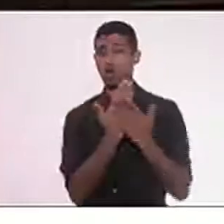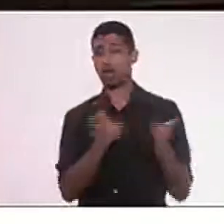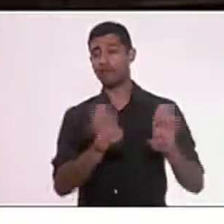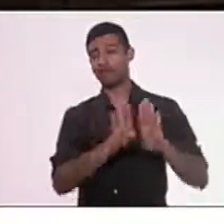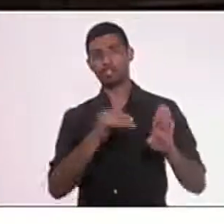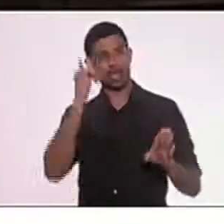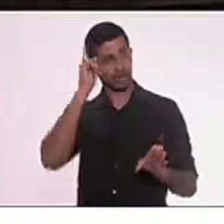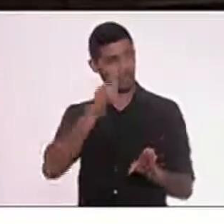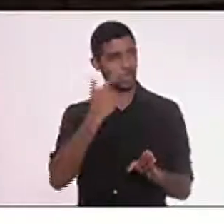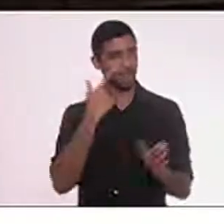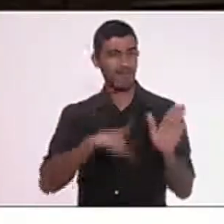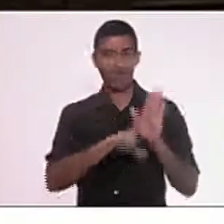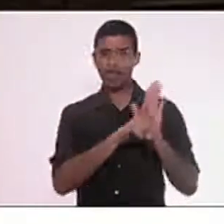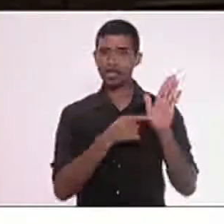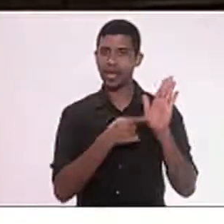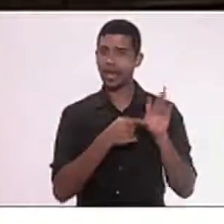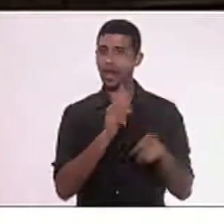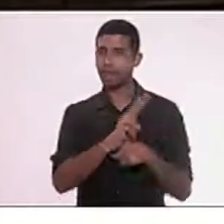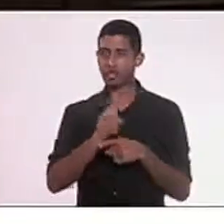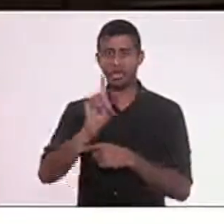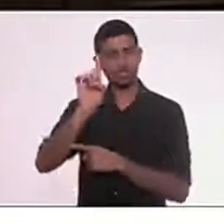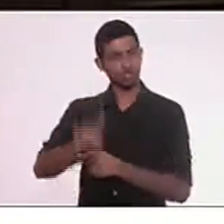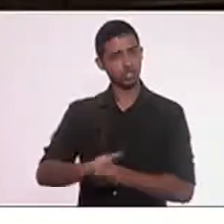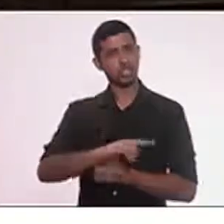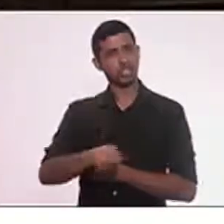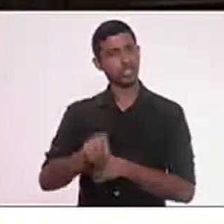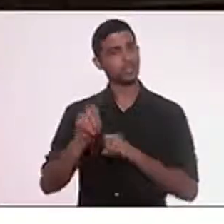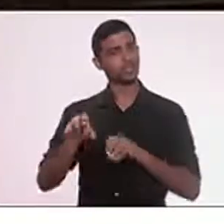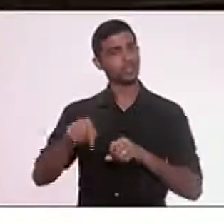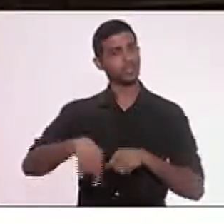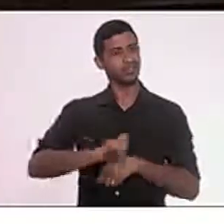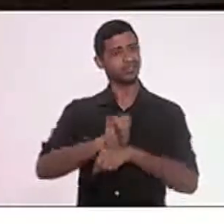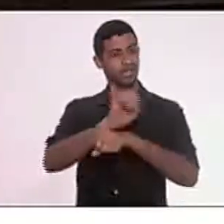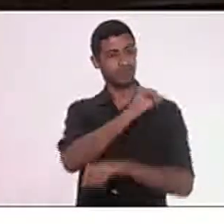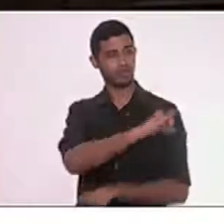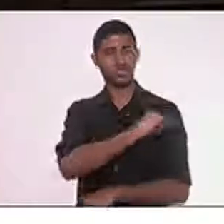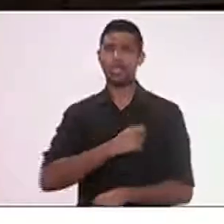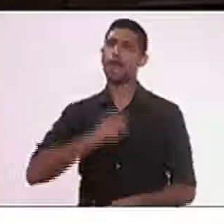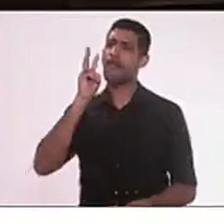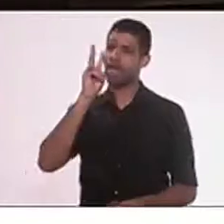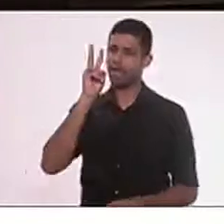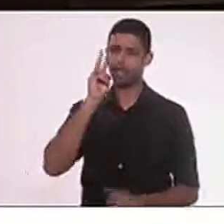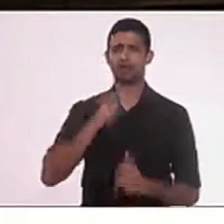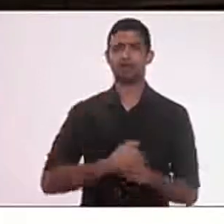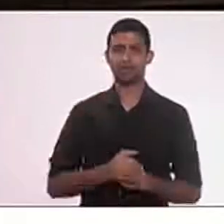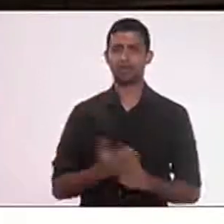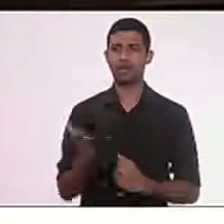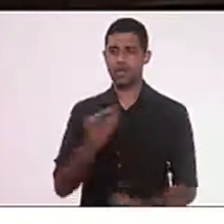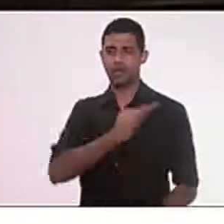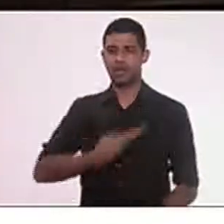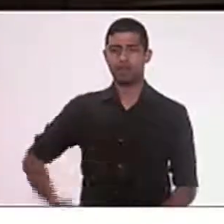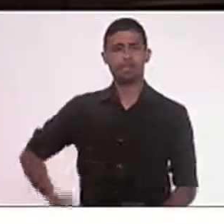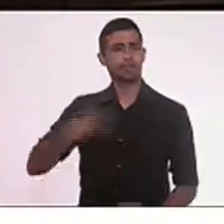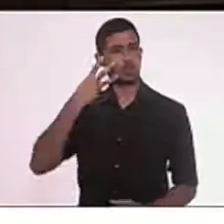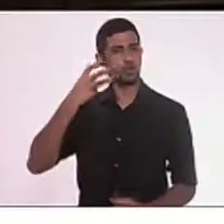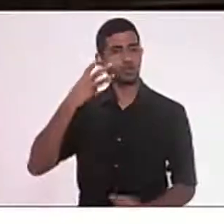que protege o direito à educação no estado do Rio de Janeiro. E eu me lembro do governador Witzel,